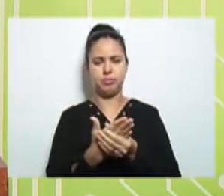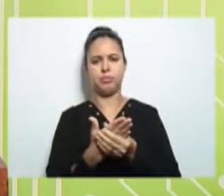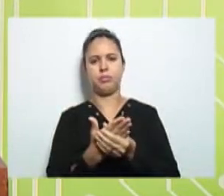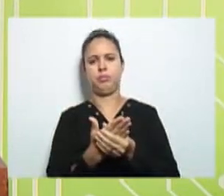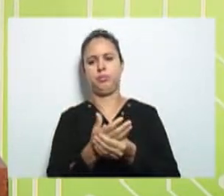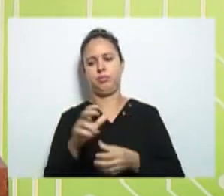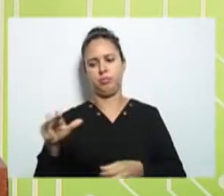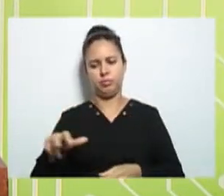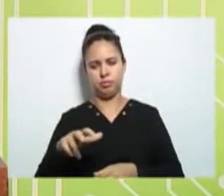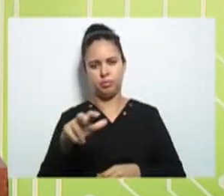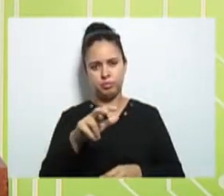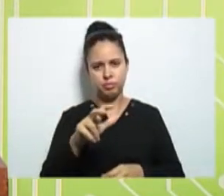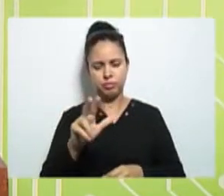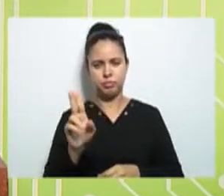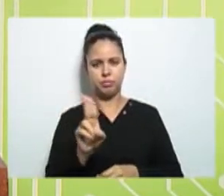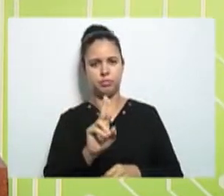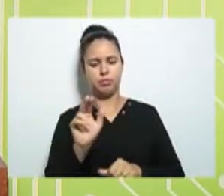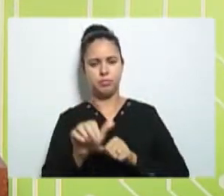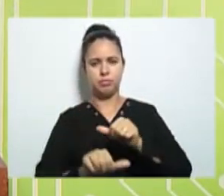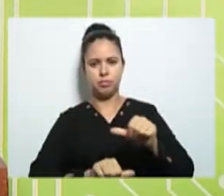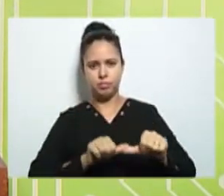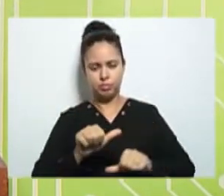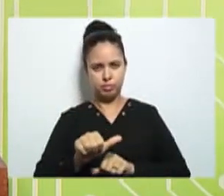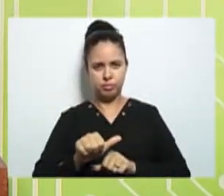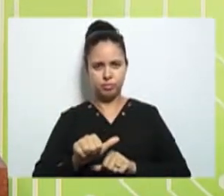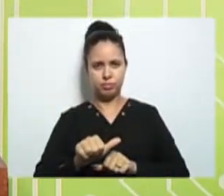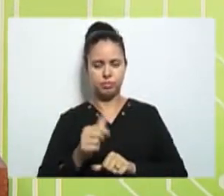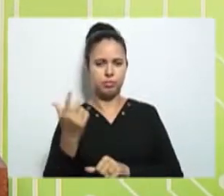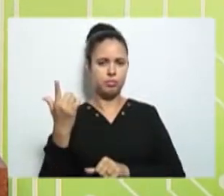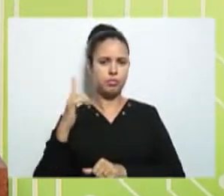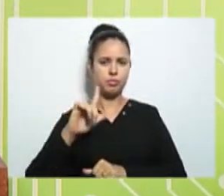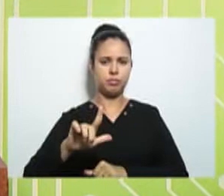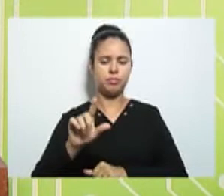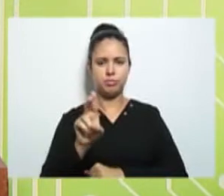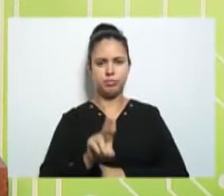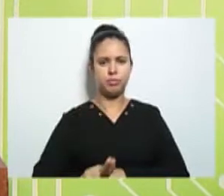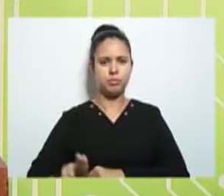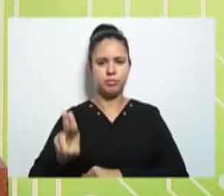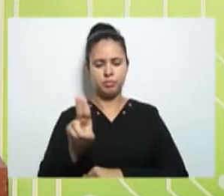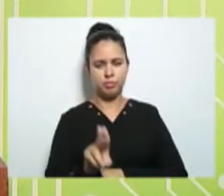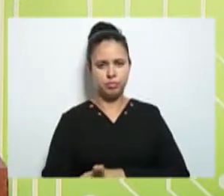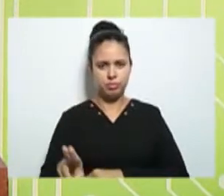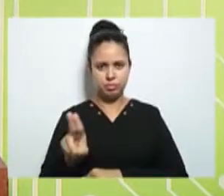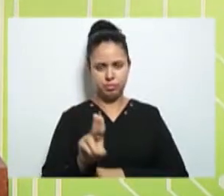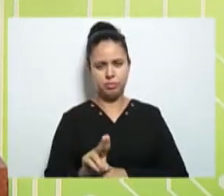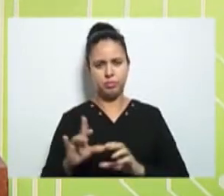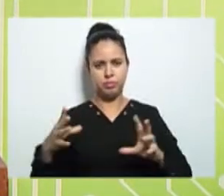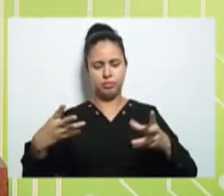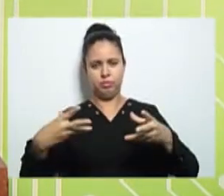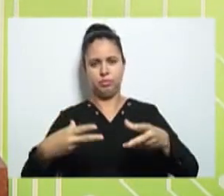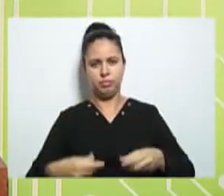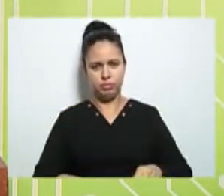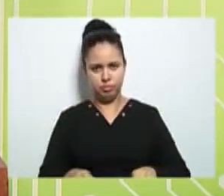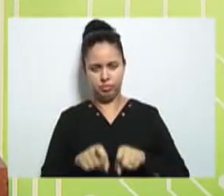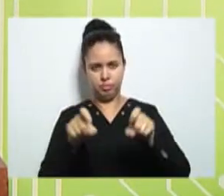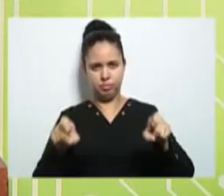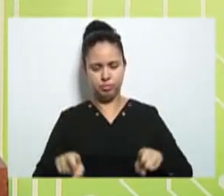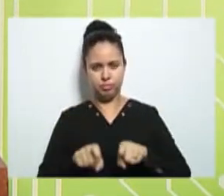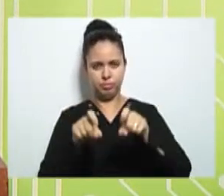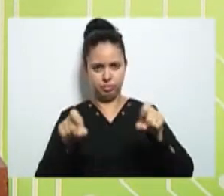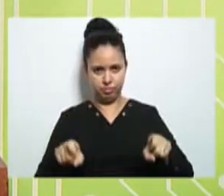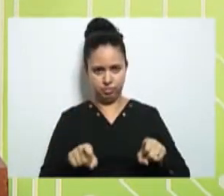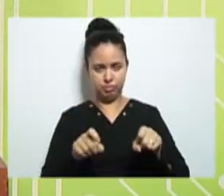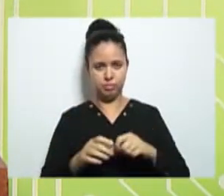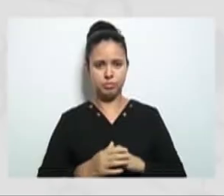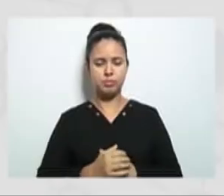movimentar os arquivos, renomear, e aí você vai conseguir utilizar todo esse seu computador com todas as suas